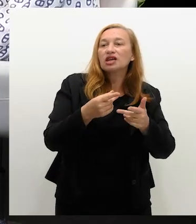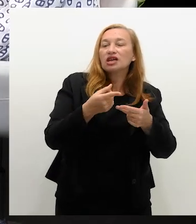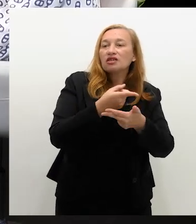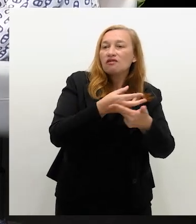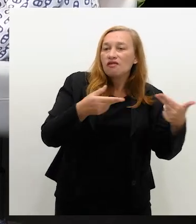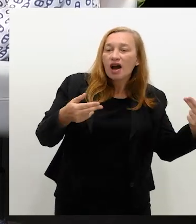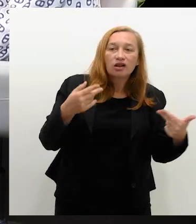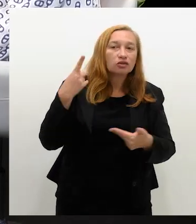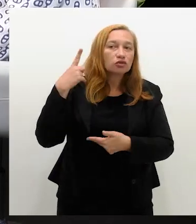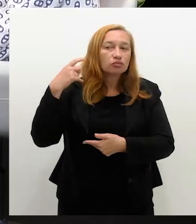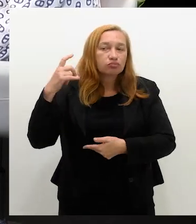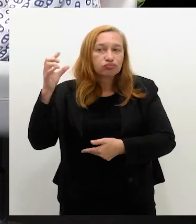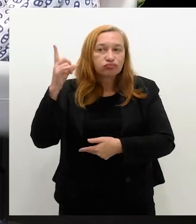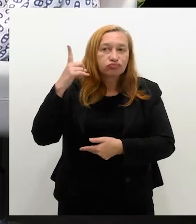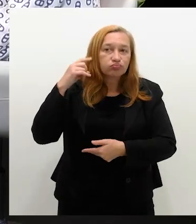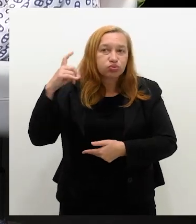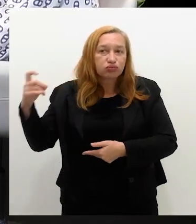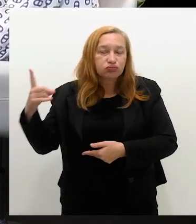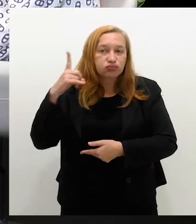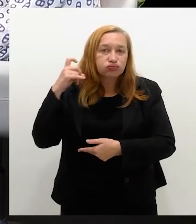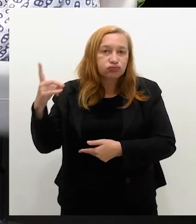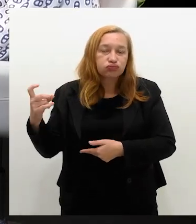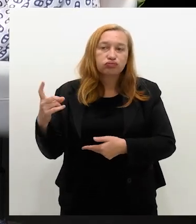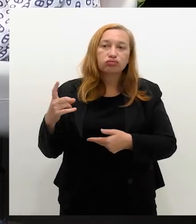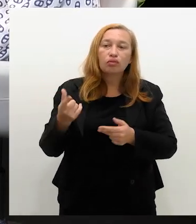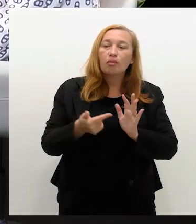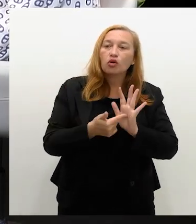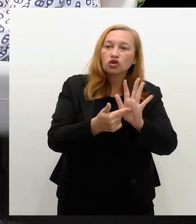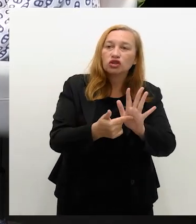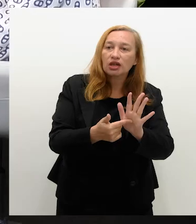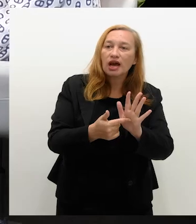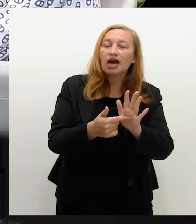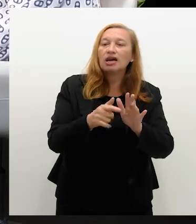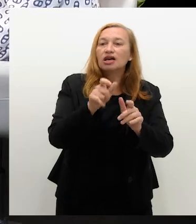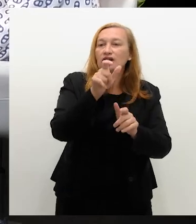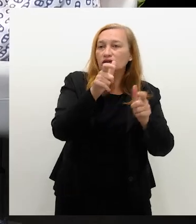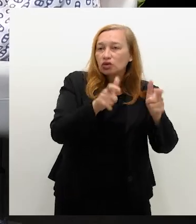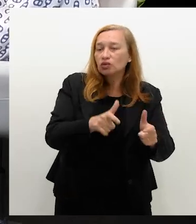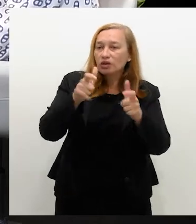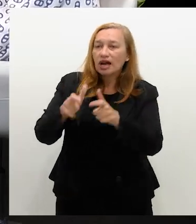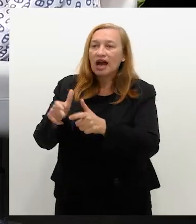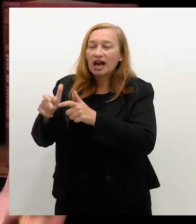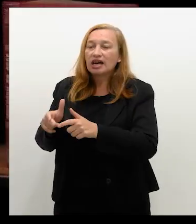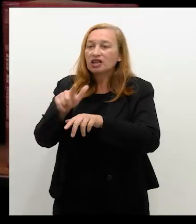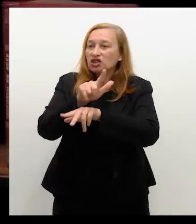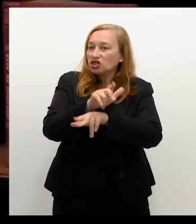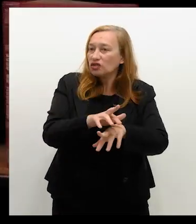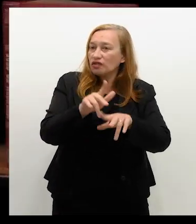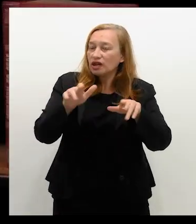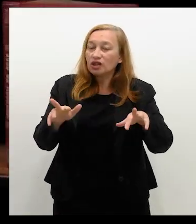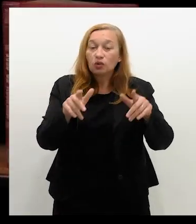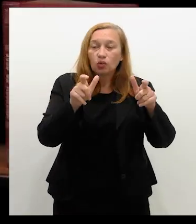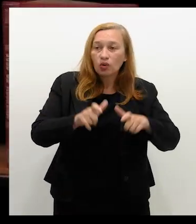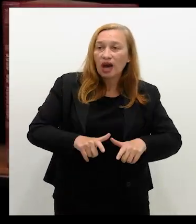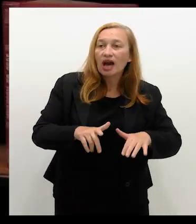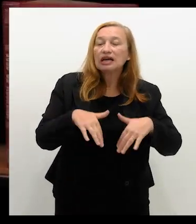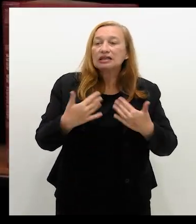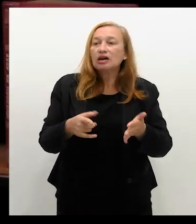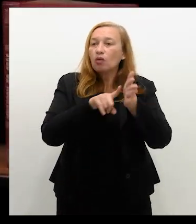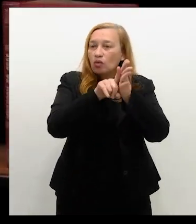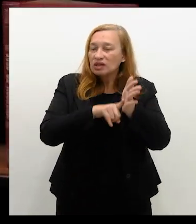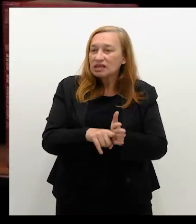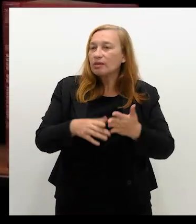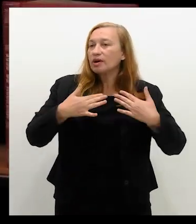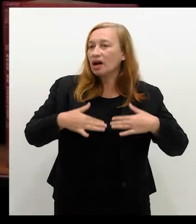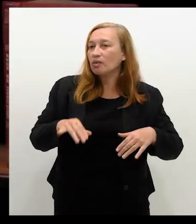diferente. Então, pedir para levantar a mão quando esse barulho diferente aparecer. Os barulhos vêm de locais diferentes. Qual é a localidade disso? Então, é um exame